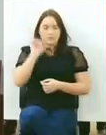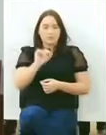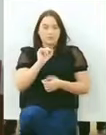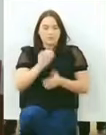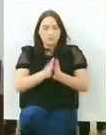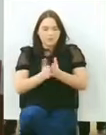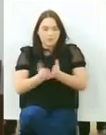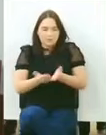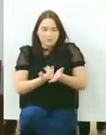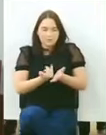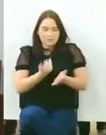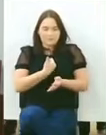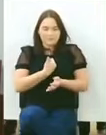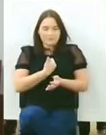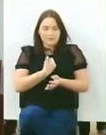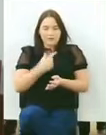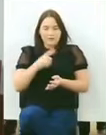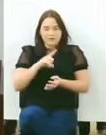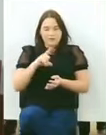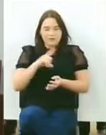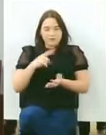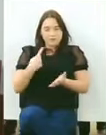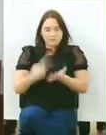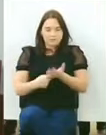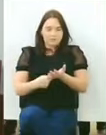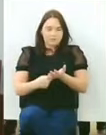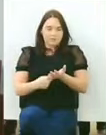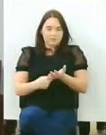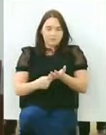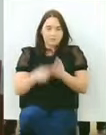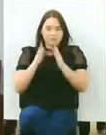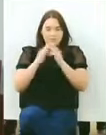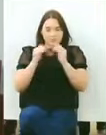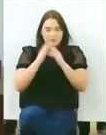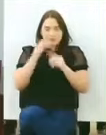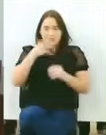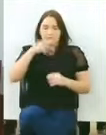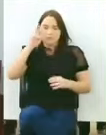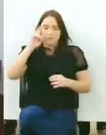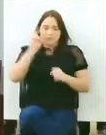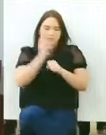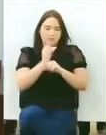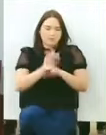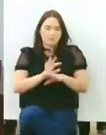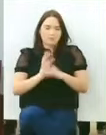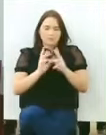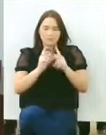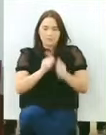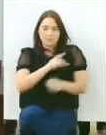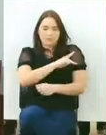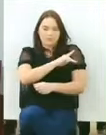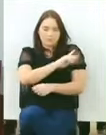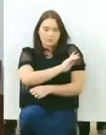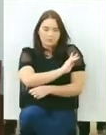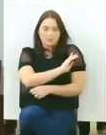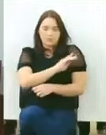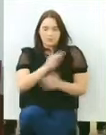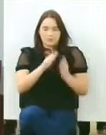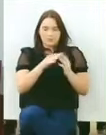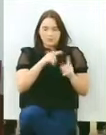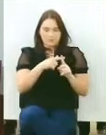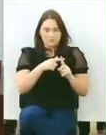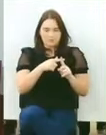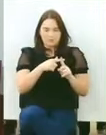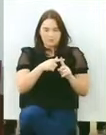a escritura sagrada e nos comprometermos com ela. Pedimos que o Senhor abençoe todos os presbíteros dessa